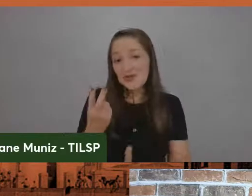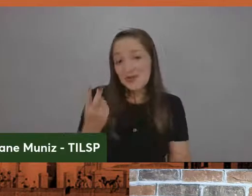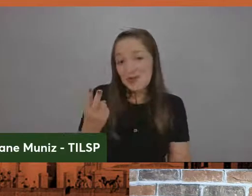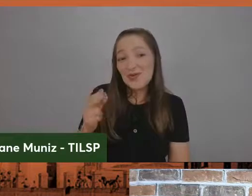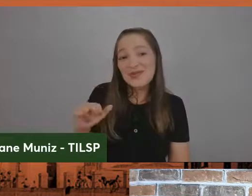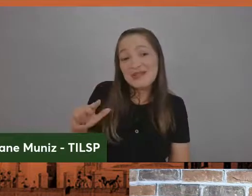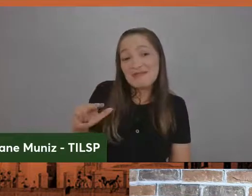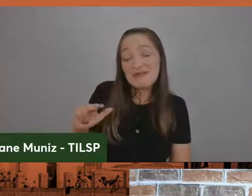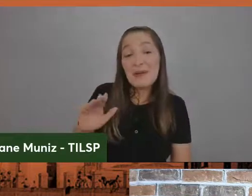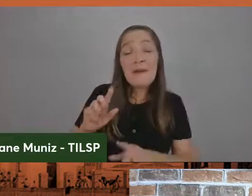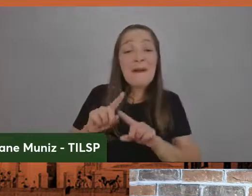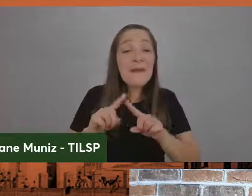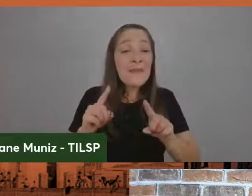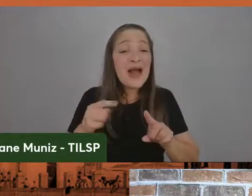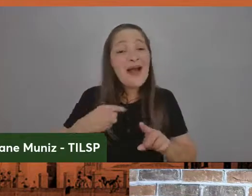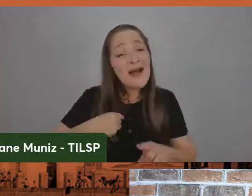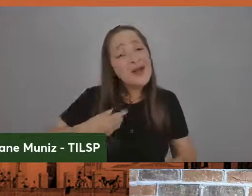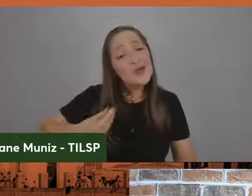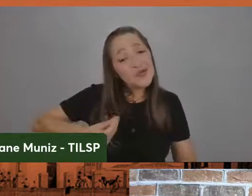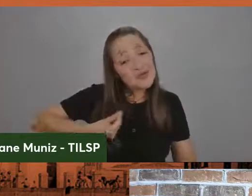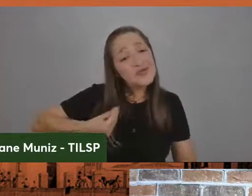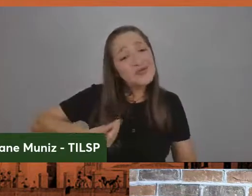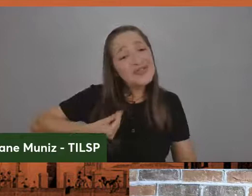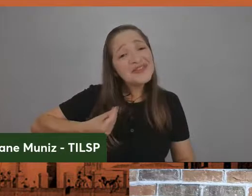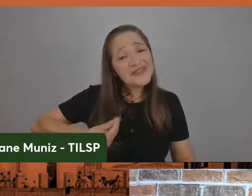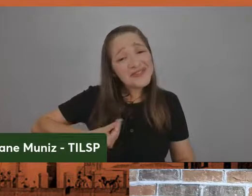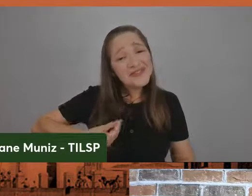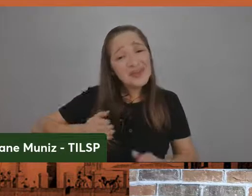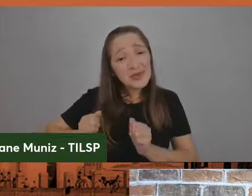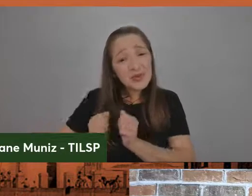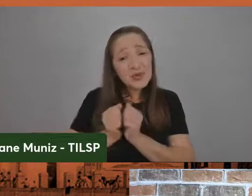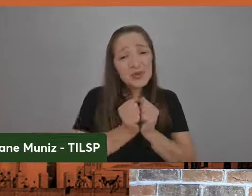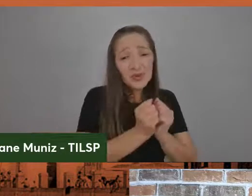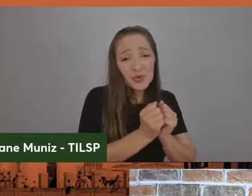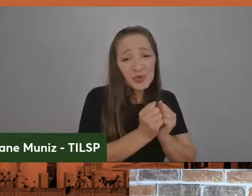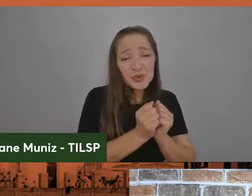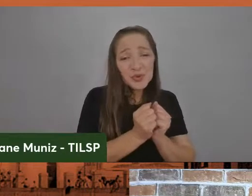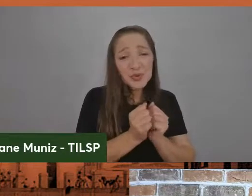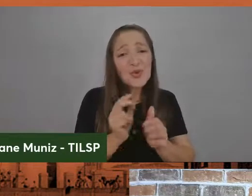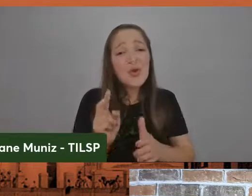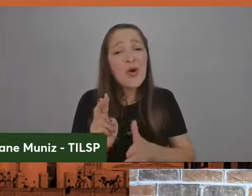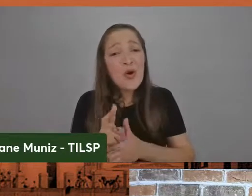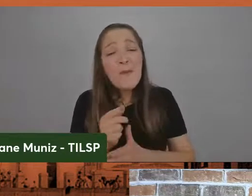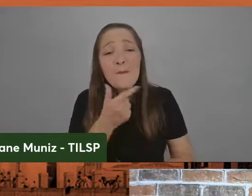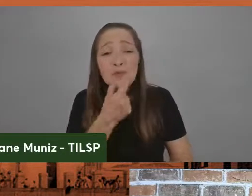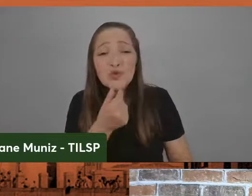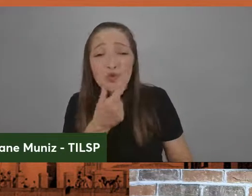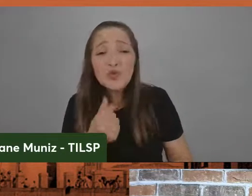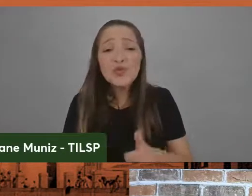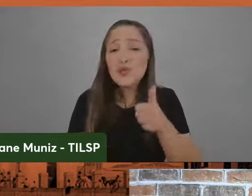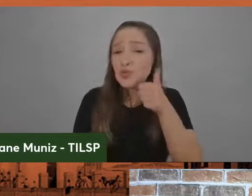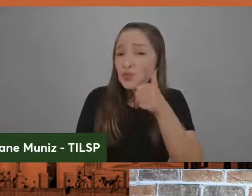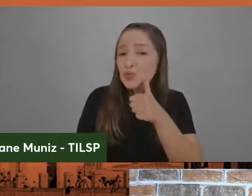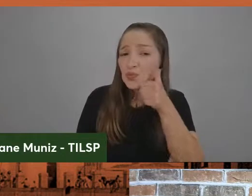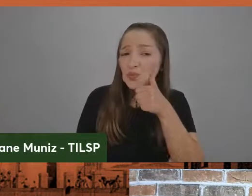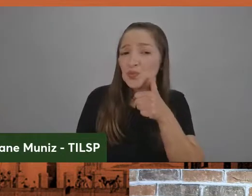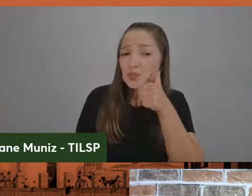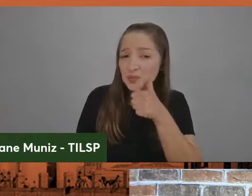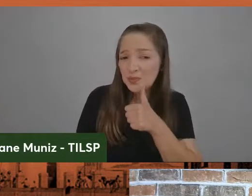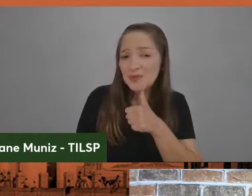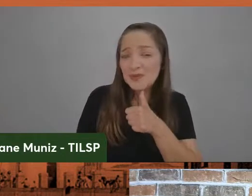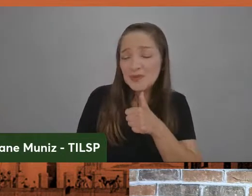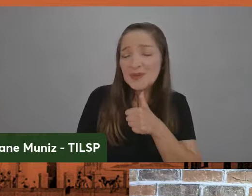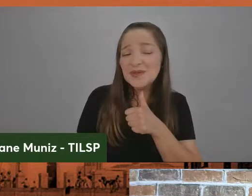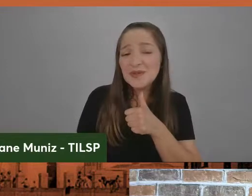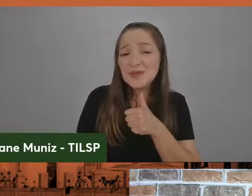eu, enfim, convivi com curumins, com meninos e meninas da mesma, vamos